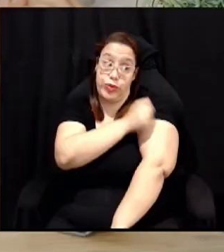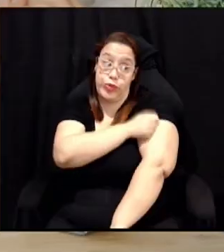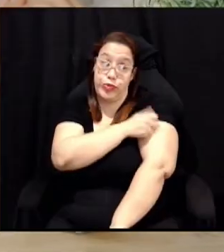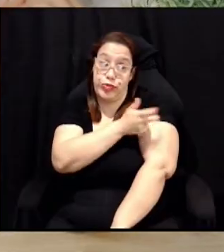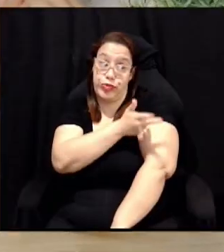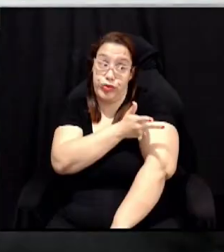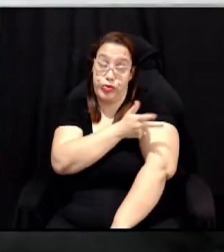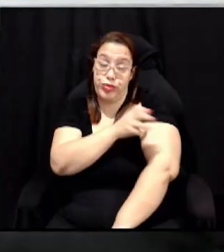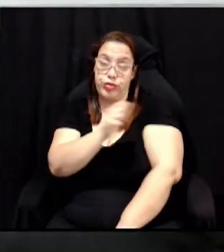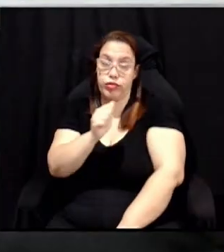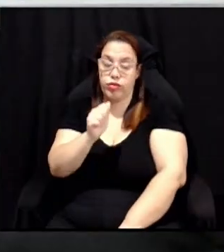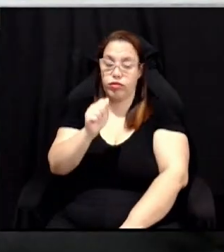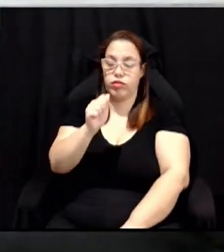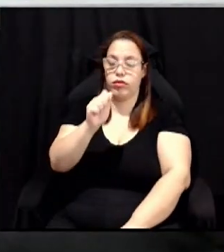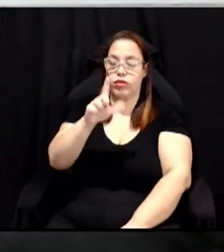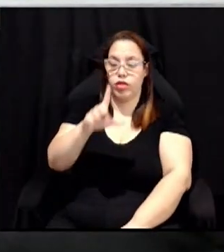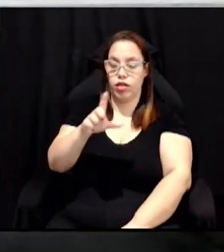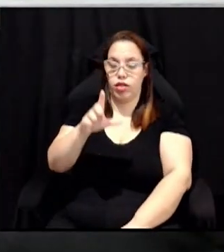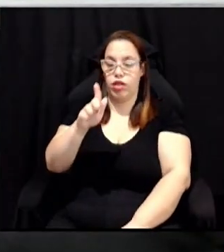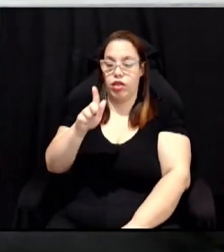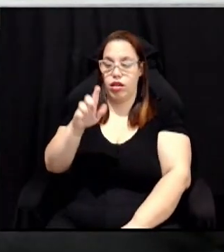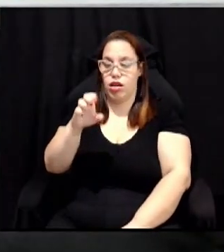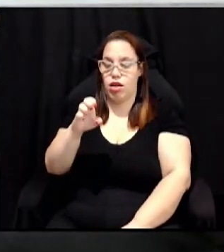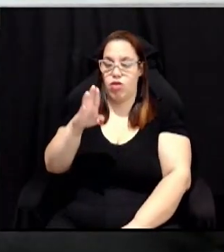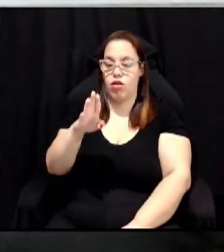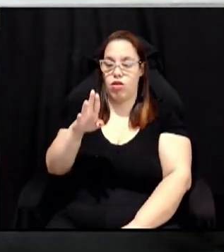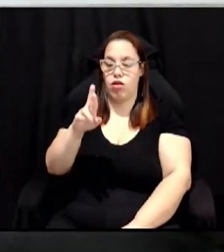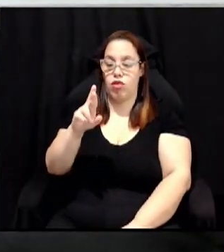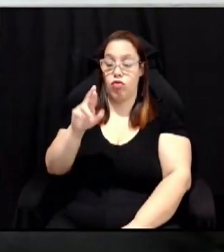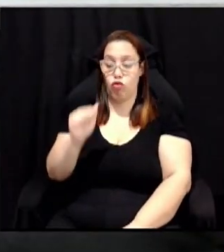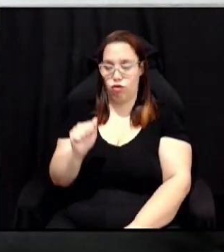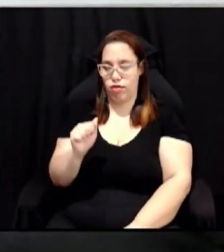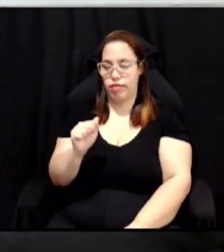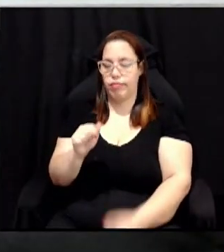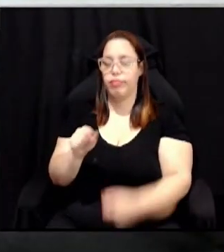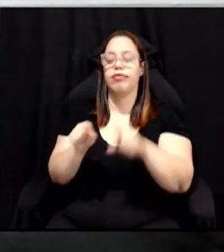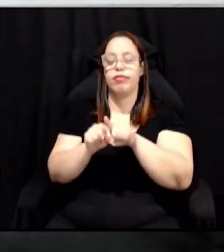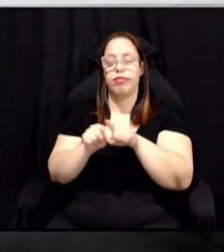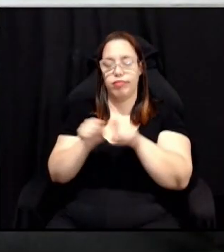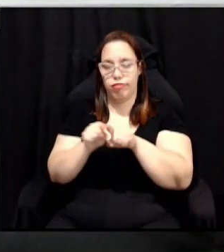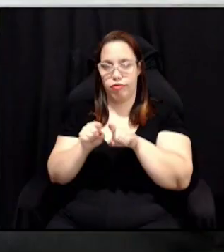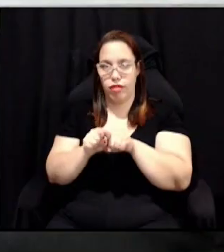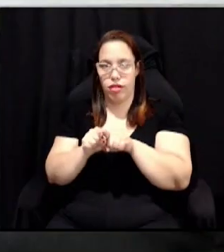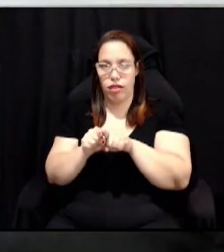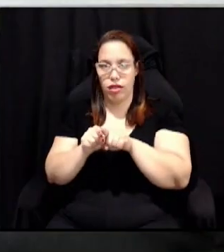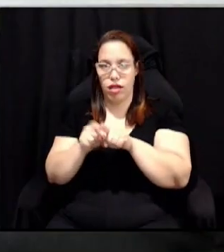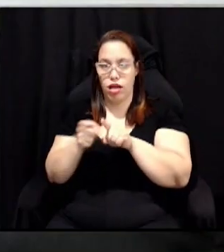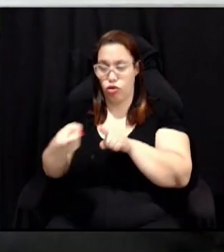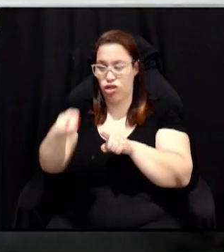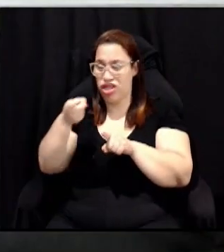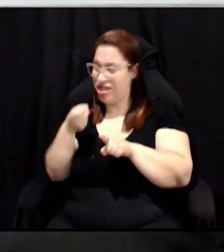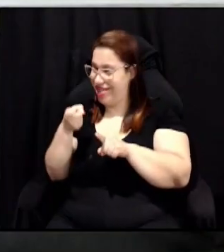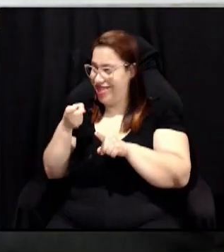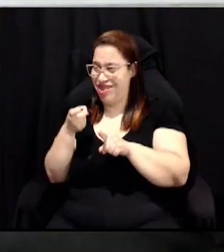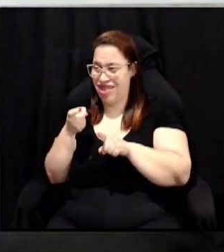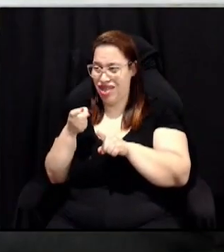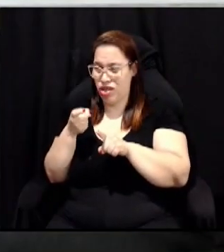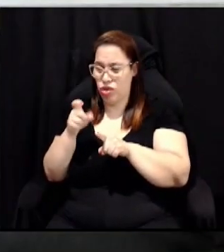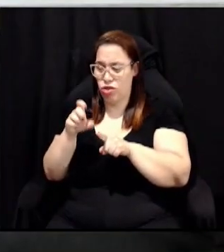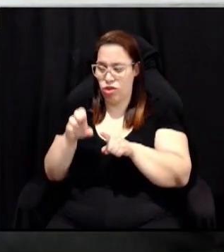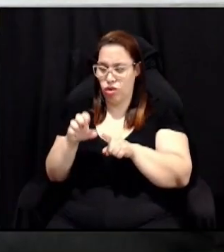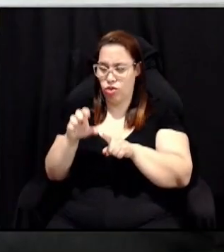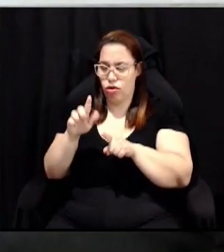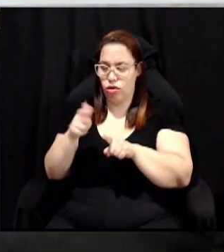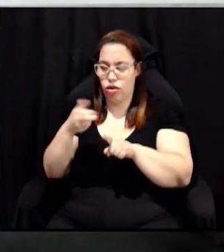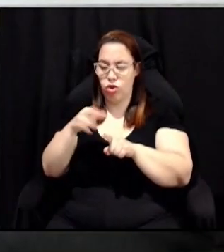A álgebra começa a trazer muita dificuldade para os nossos alunos também. Como que eu relaciono um x que tem aqui numa equação com um número que está ali